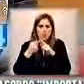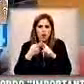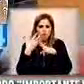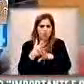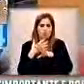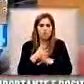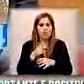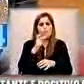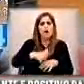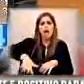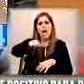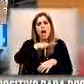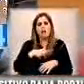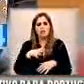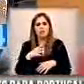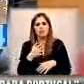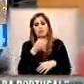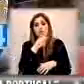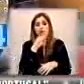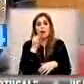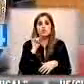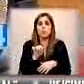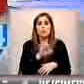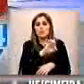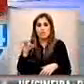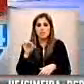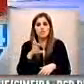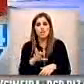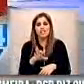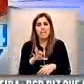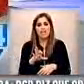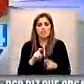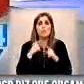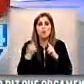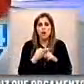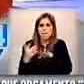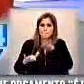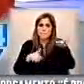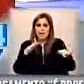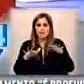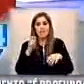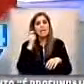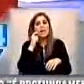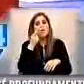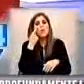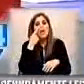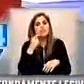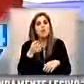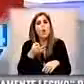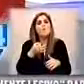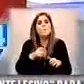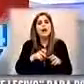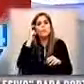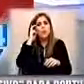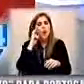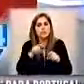equivalente a, enfim, estamos a falar de 4.800 hectares por ano, em média. Para quem conhece o Parque Biológico de Gaia, será